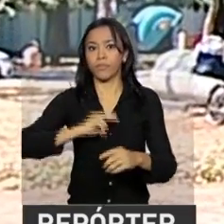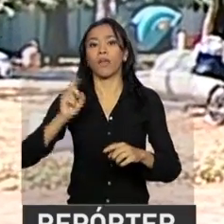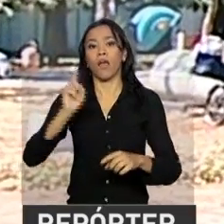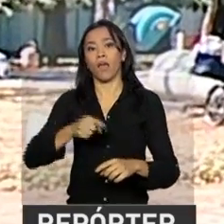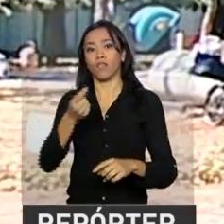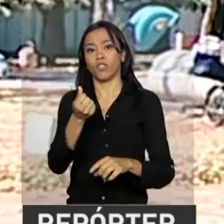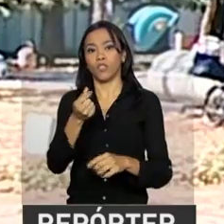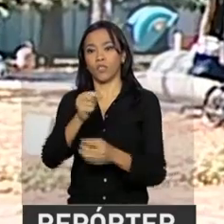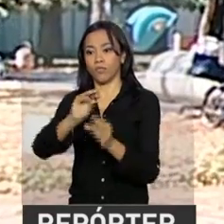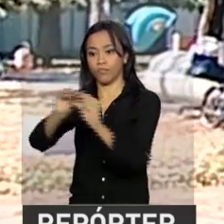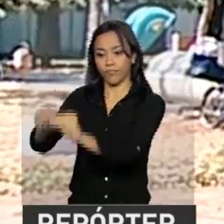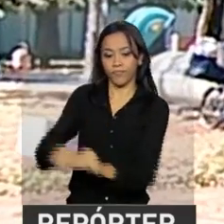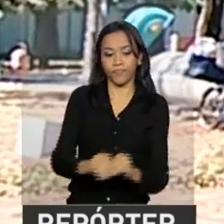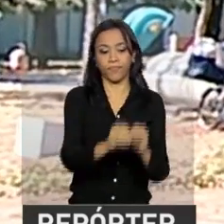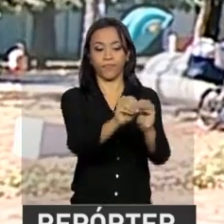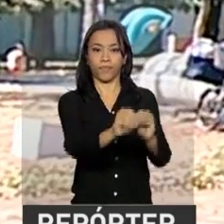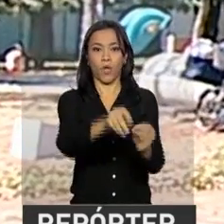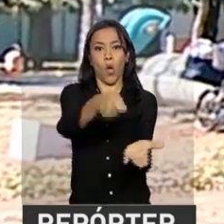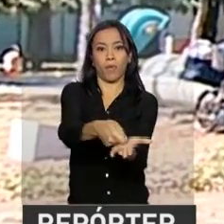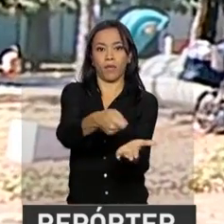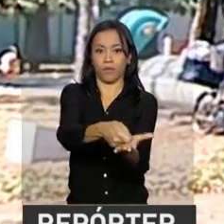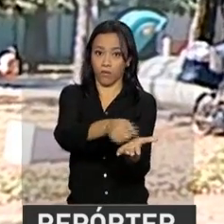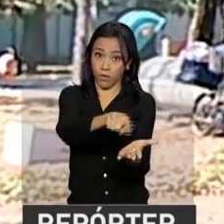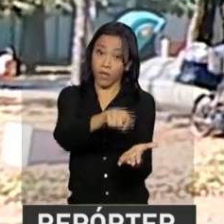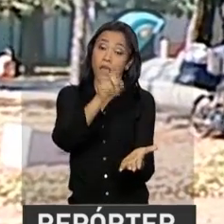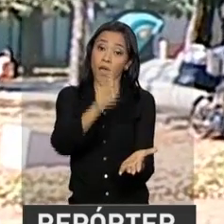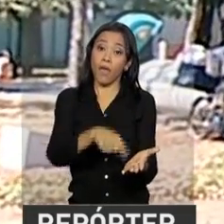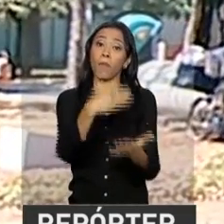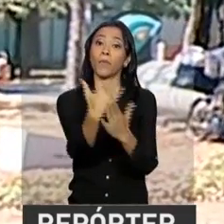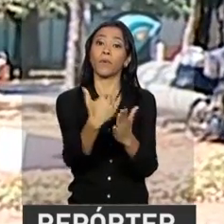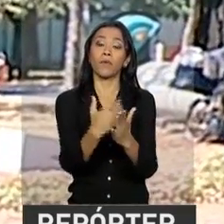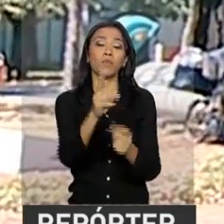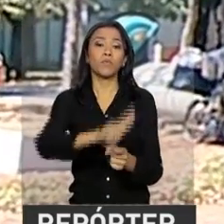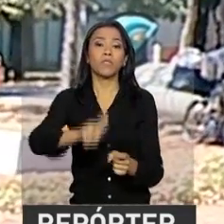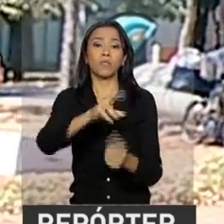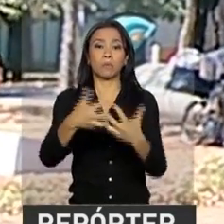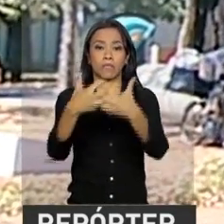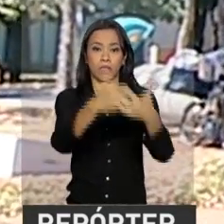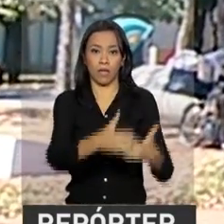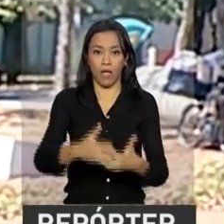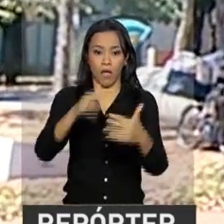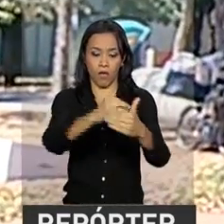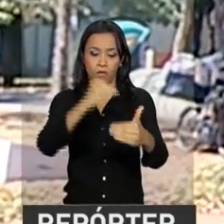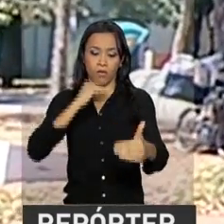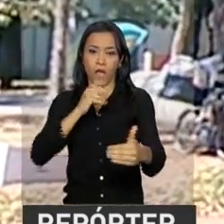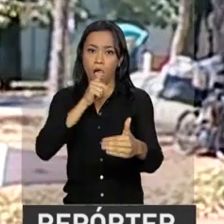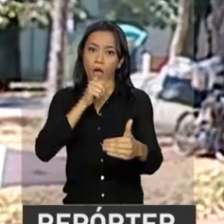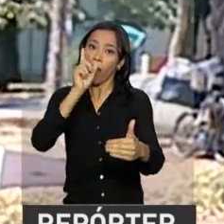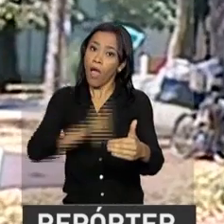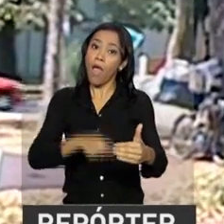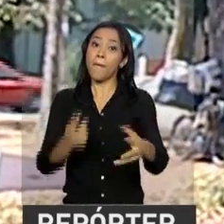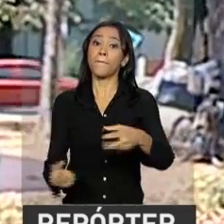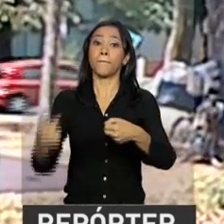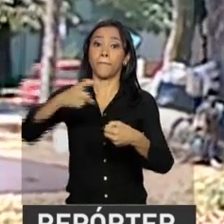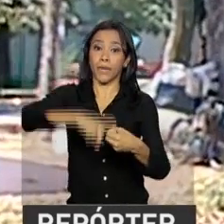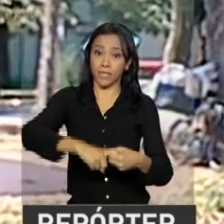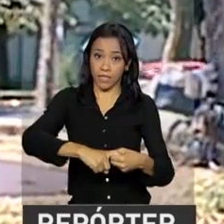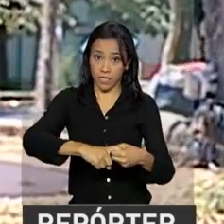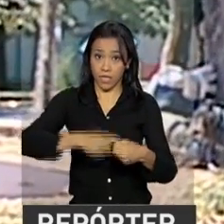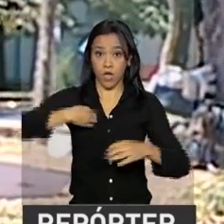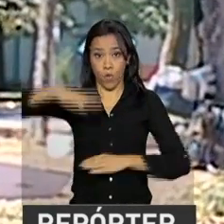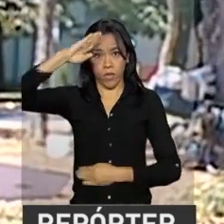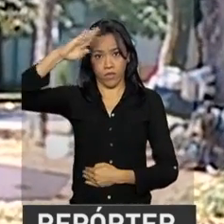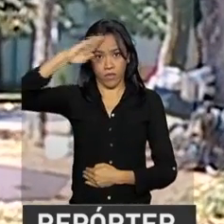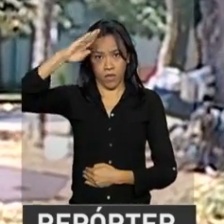transferência obrigatória o programa de abastecimento por meio de carros-pipa é fruto de uma parceria entre o